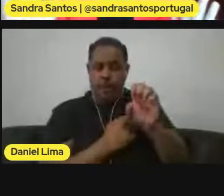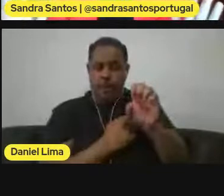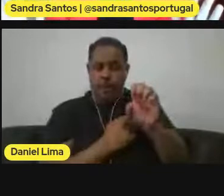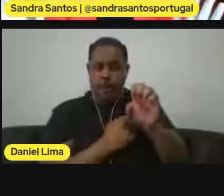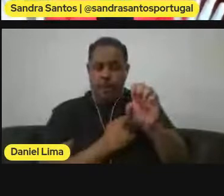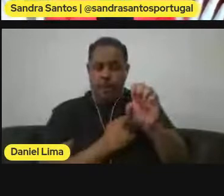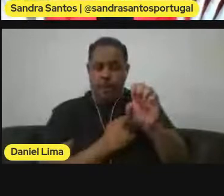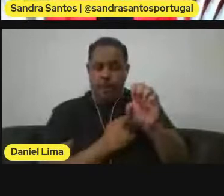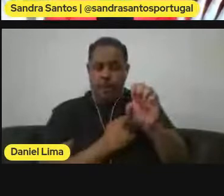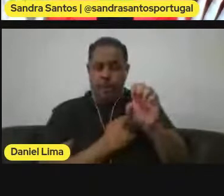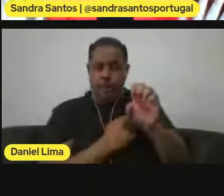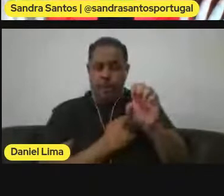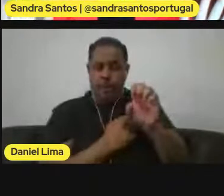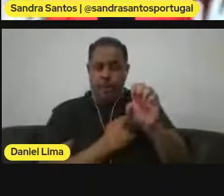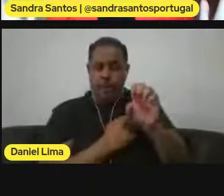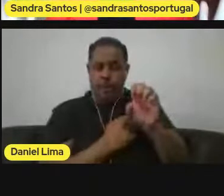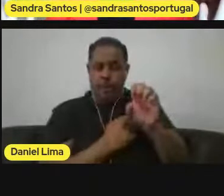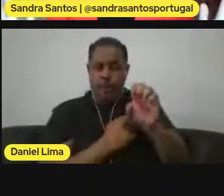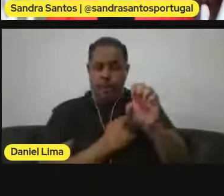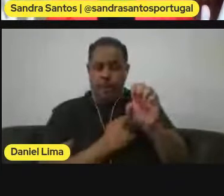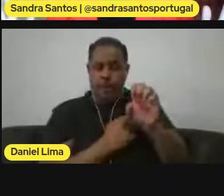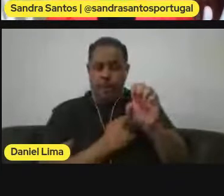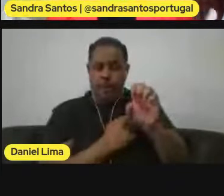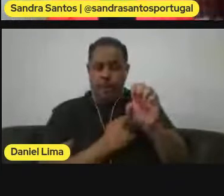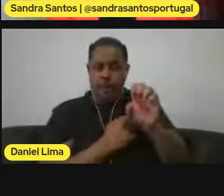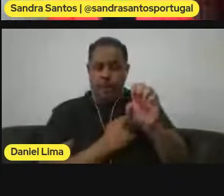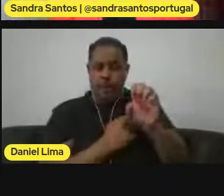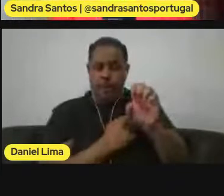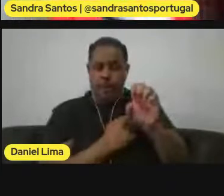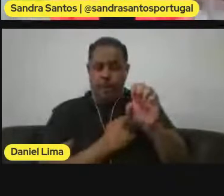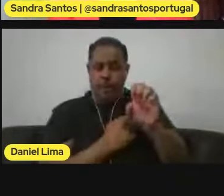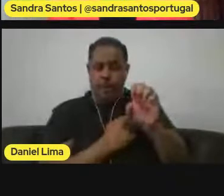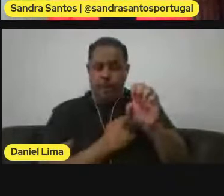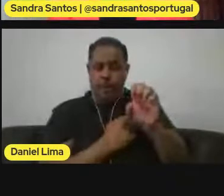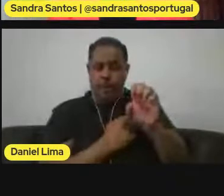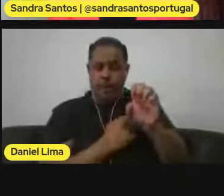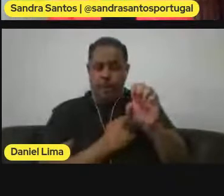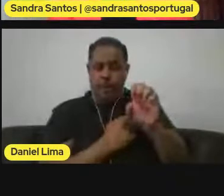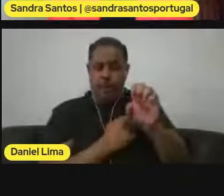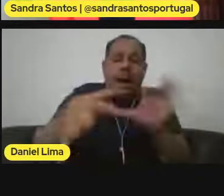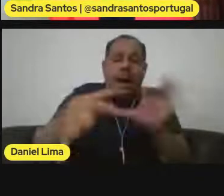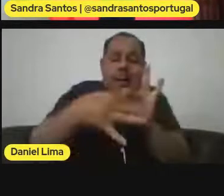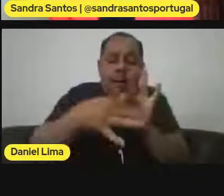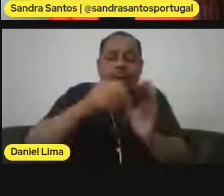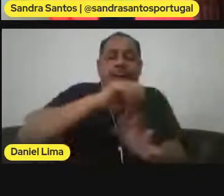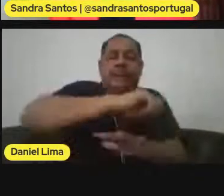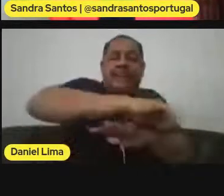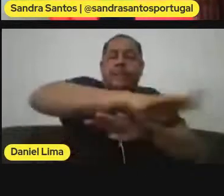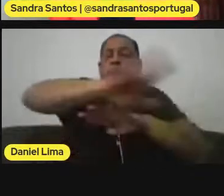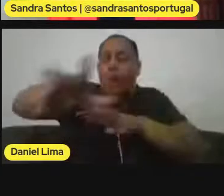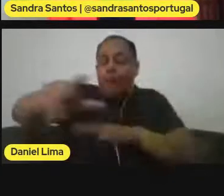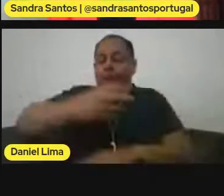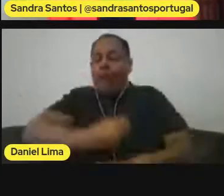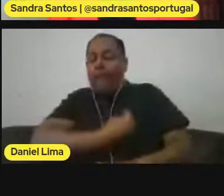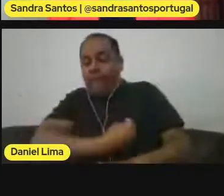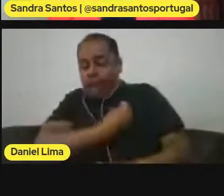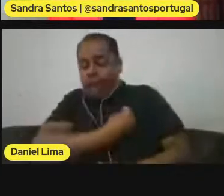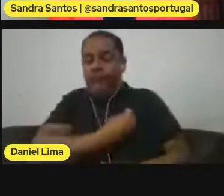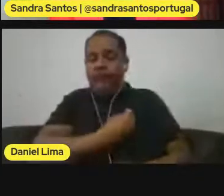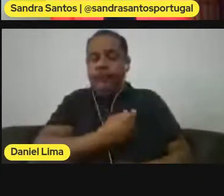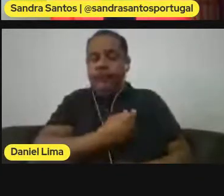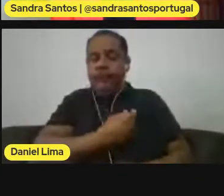estas dimensões da vida, da existência, de uma forma magistral e grandiosa.